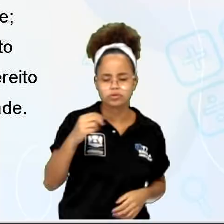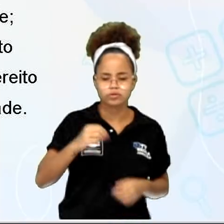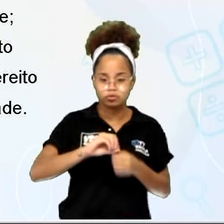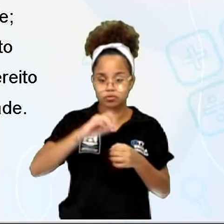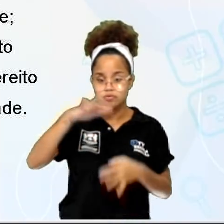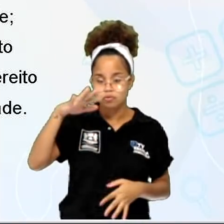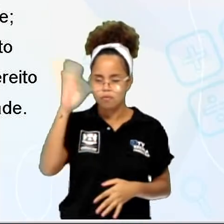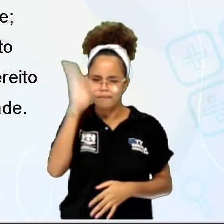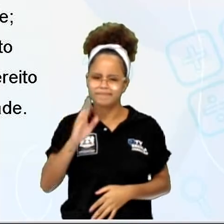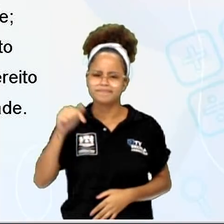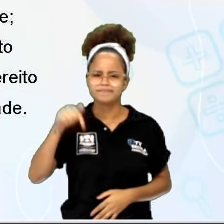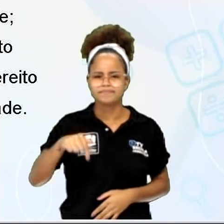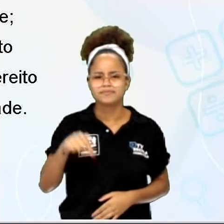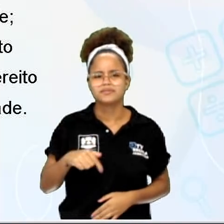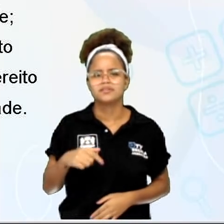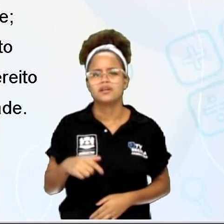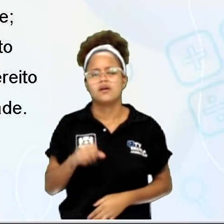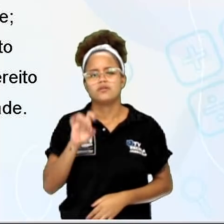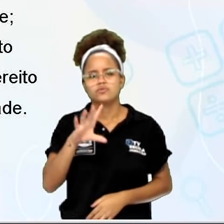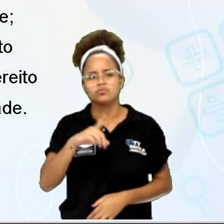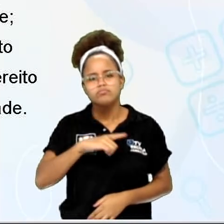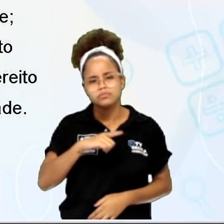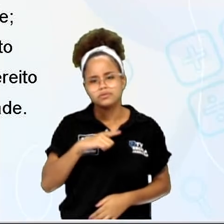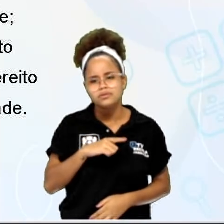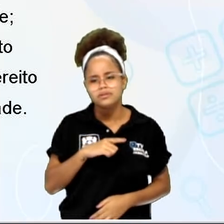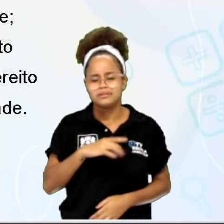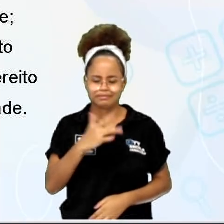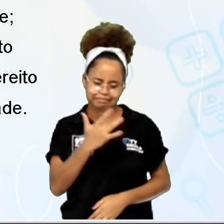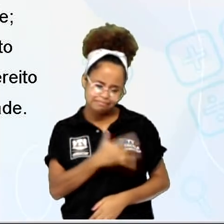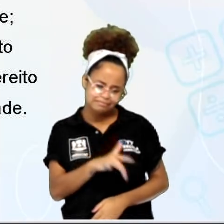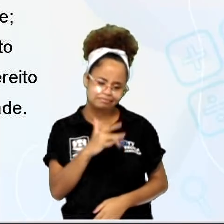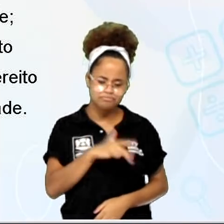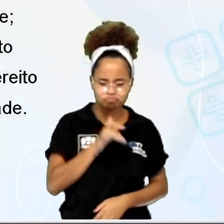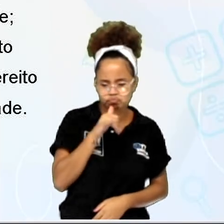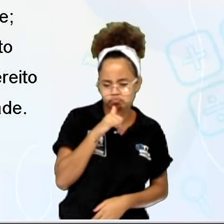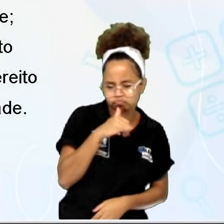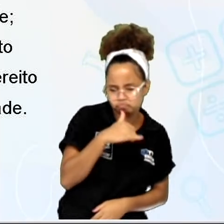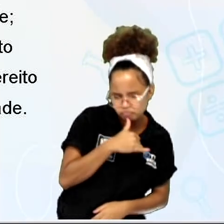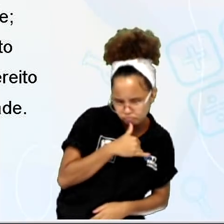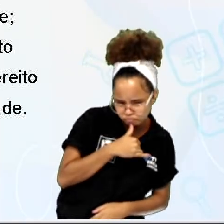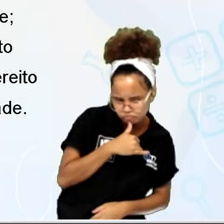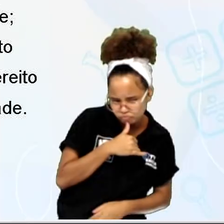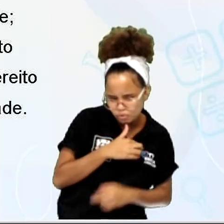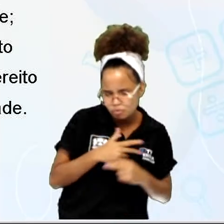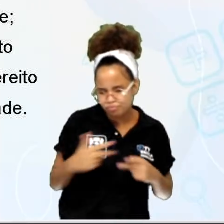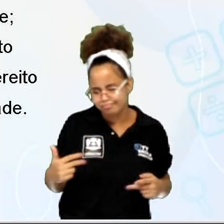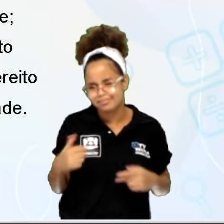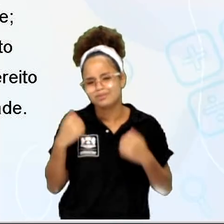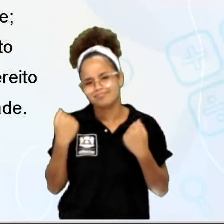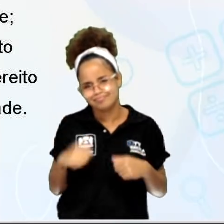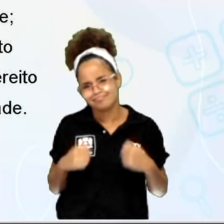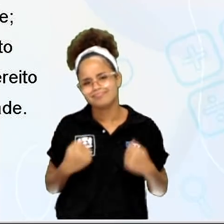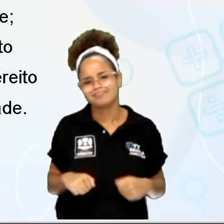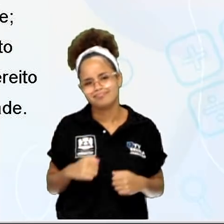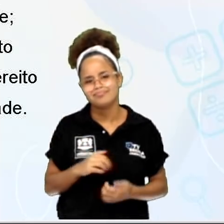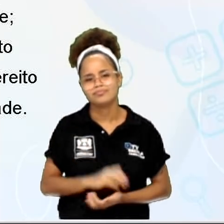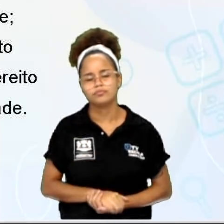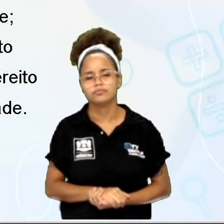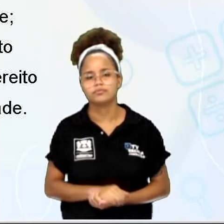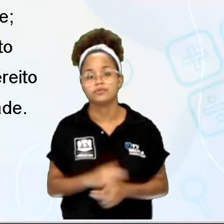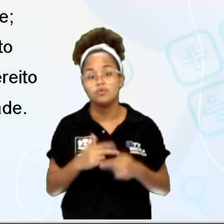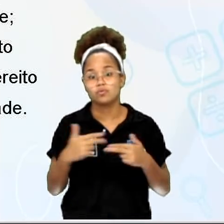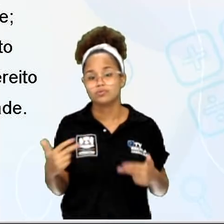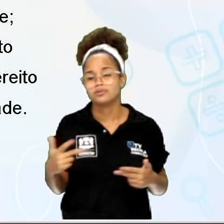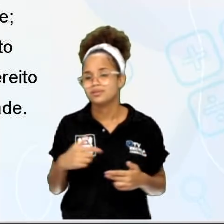Brasil de baixo existe o drama penoso e triste da negra necessidade. É uma coisa